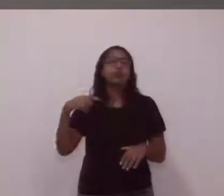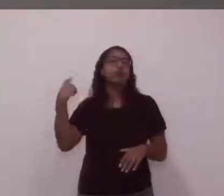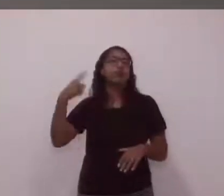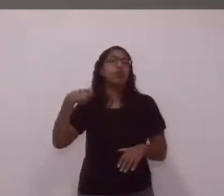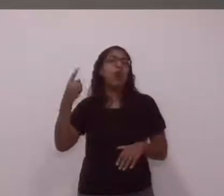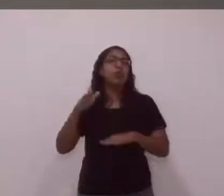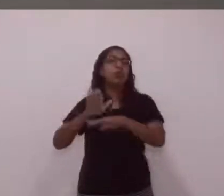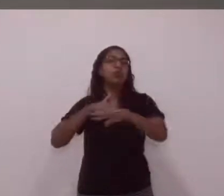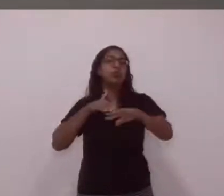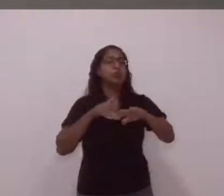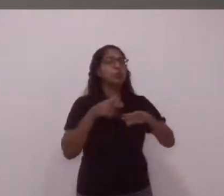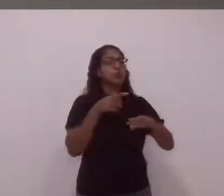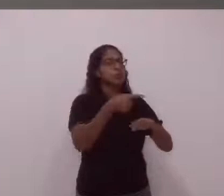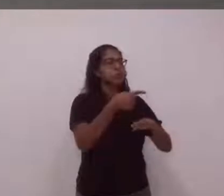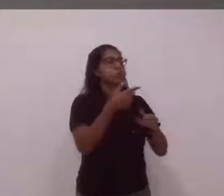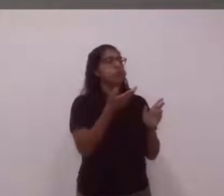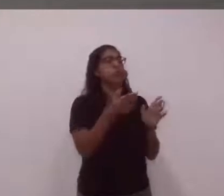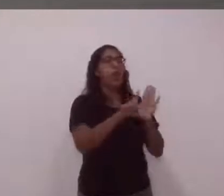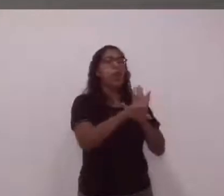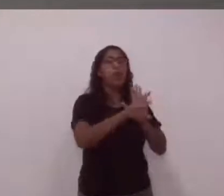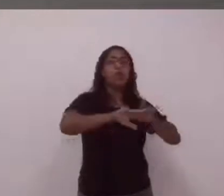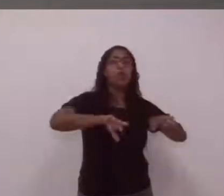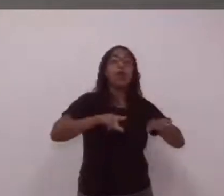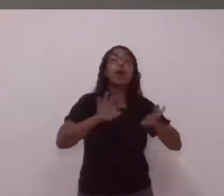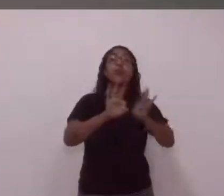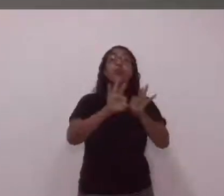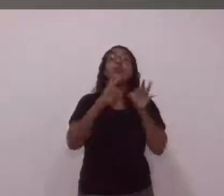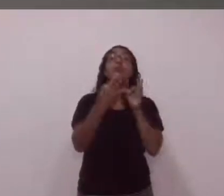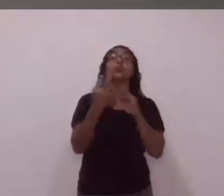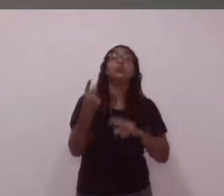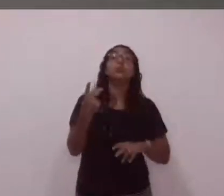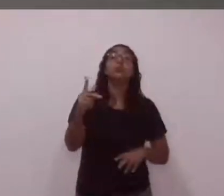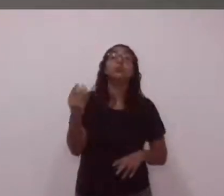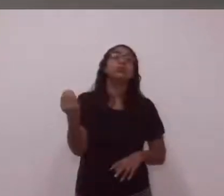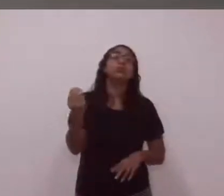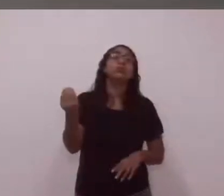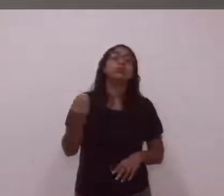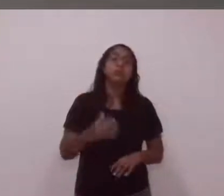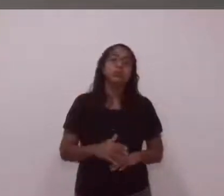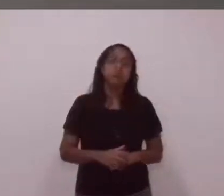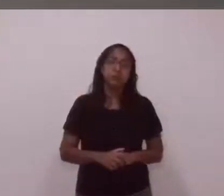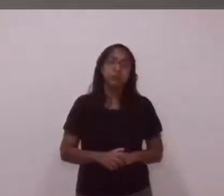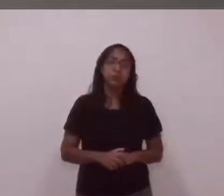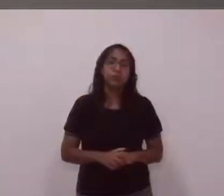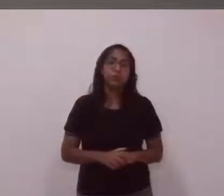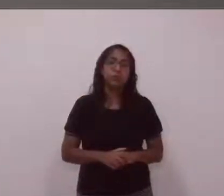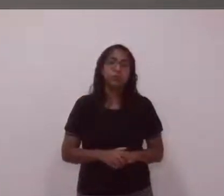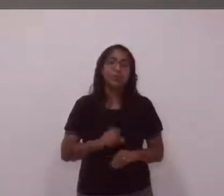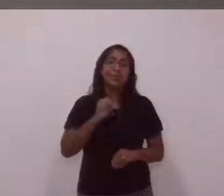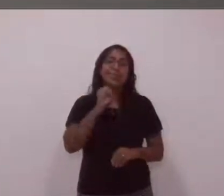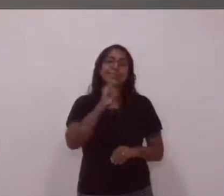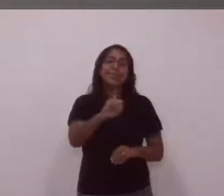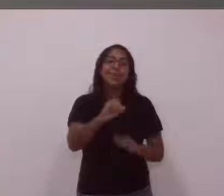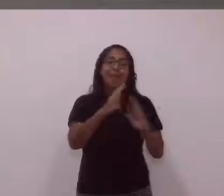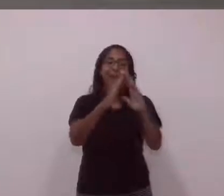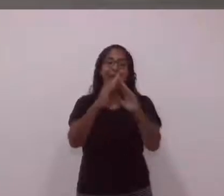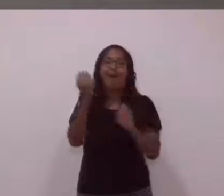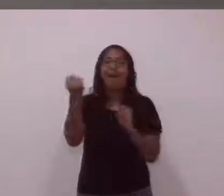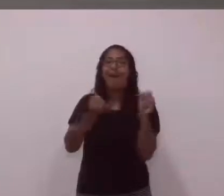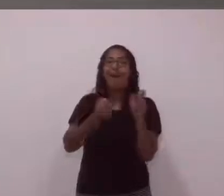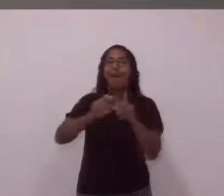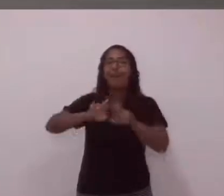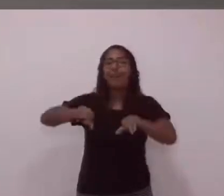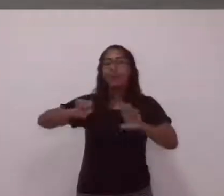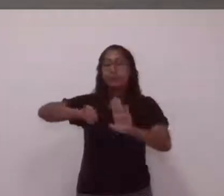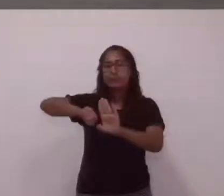entrou com recurso e a família do Adriano é a família da pessoa para onde vai com essas falácias nessas denúncias